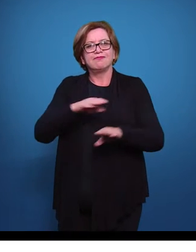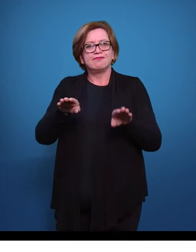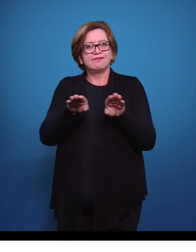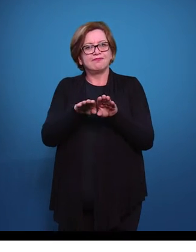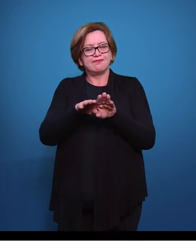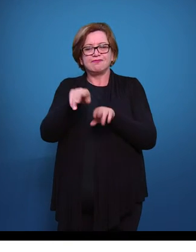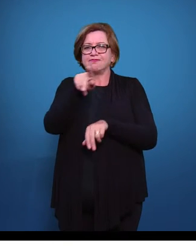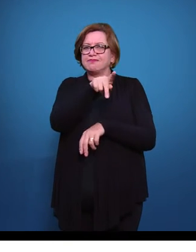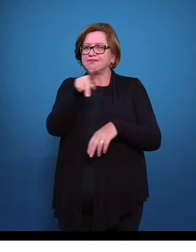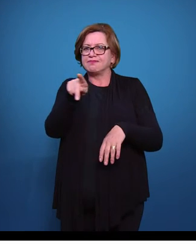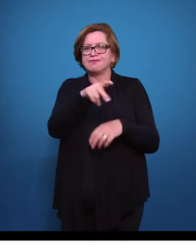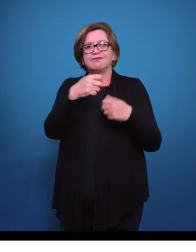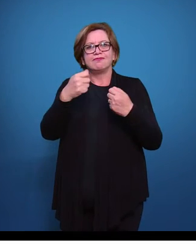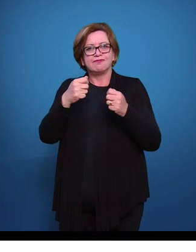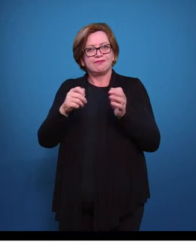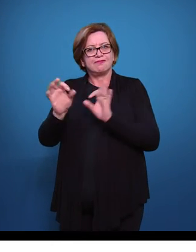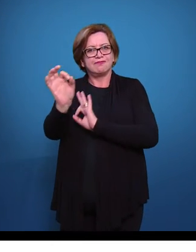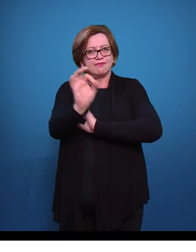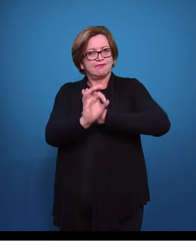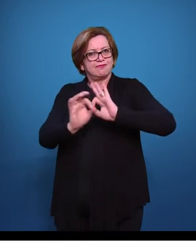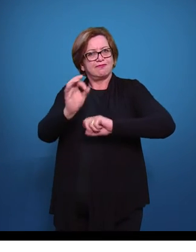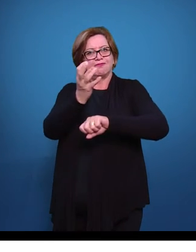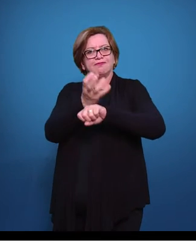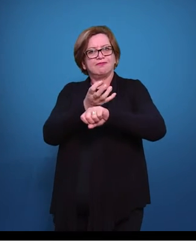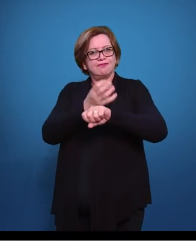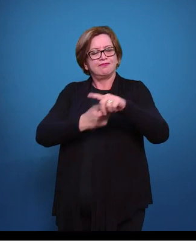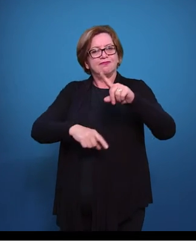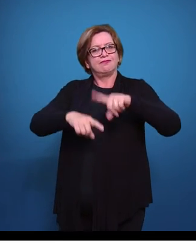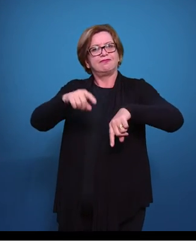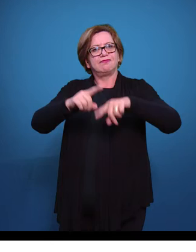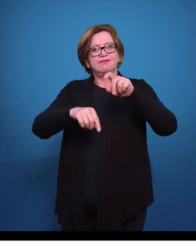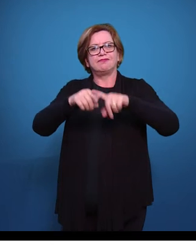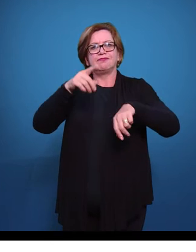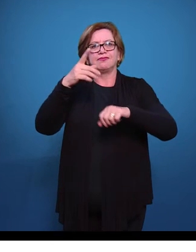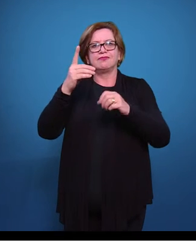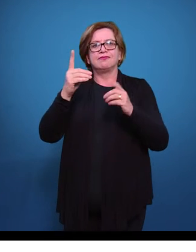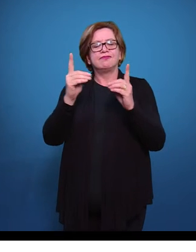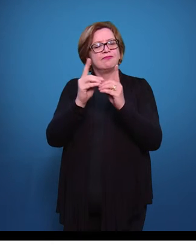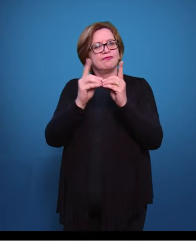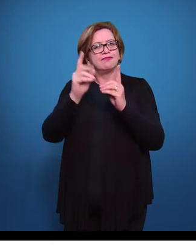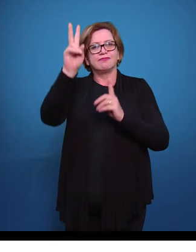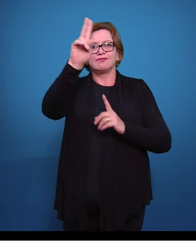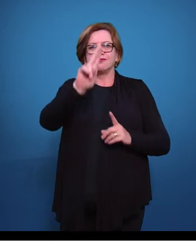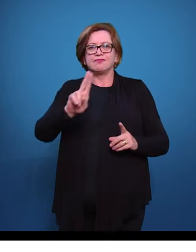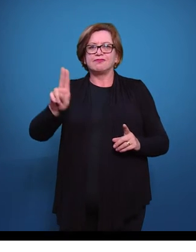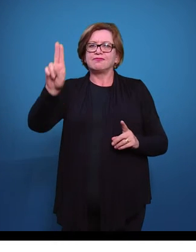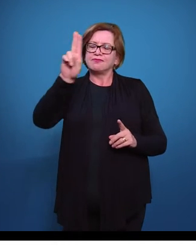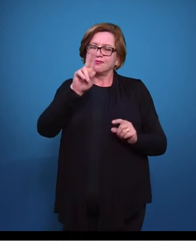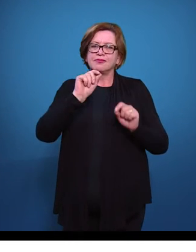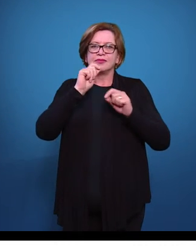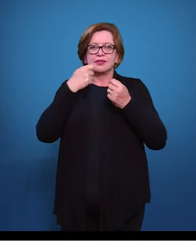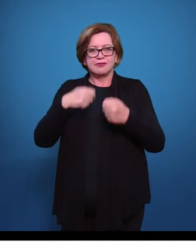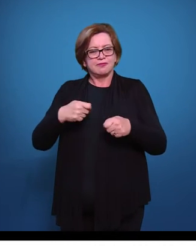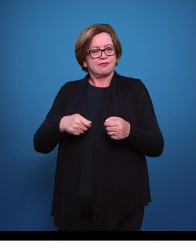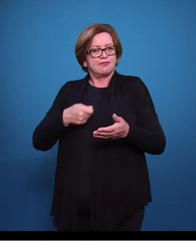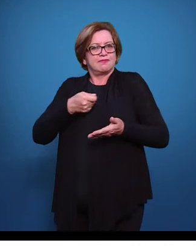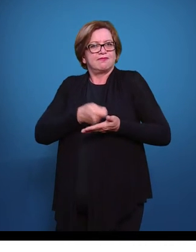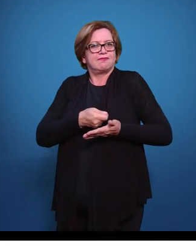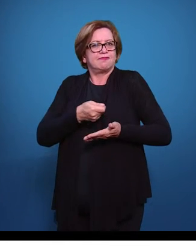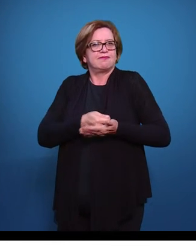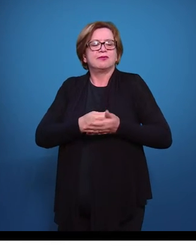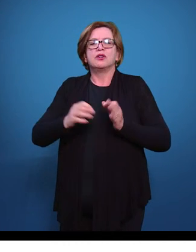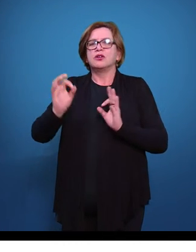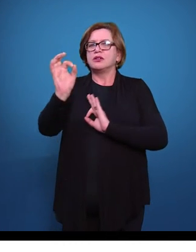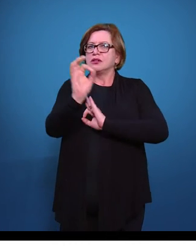além disso todo o processo de organização da disciplina e do material didático que vai ser utilizado o que exige um alto grau de organização